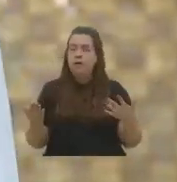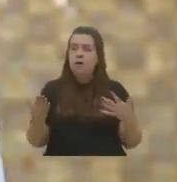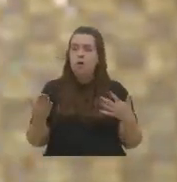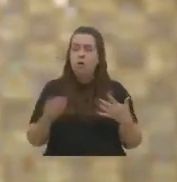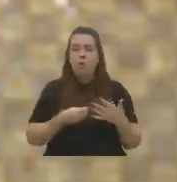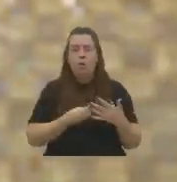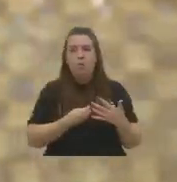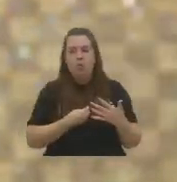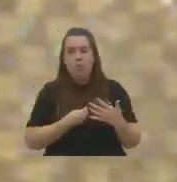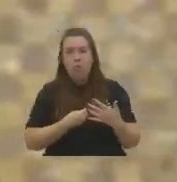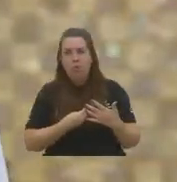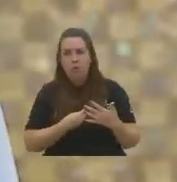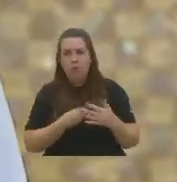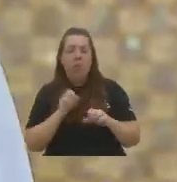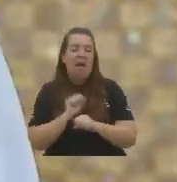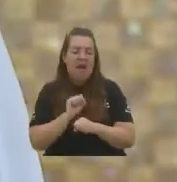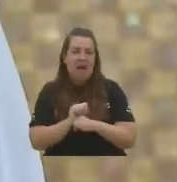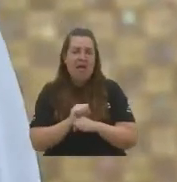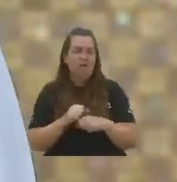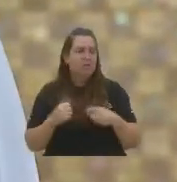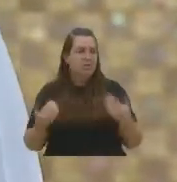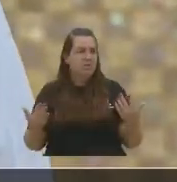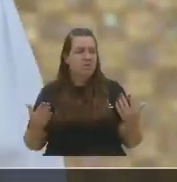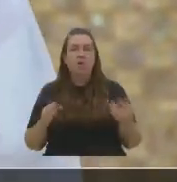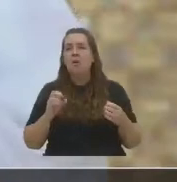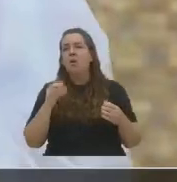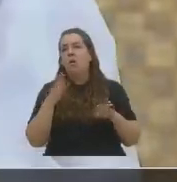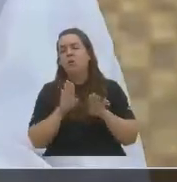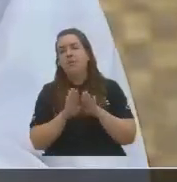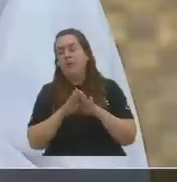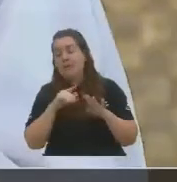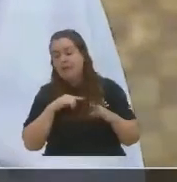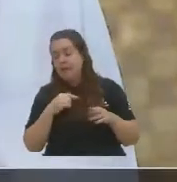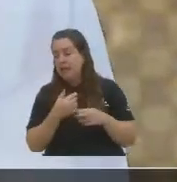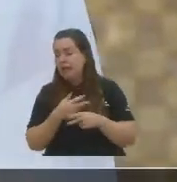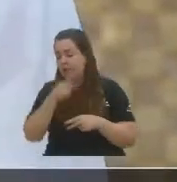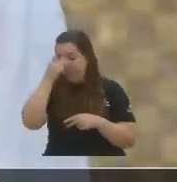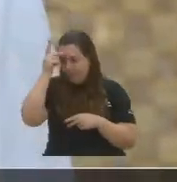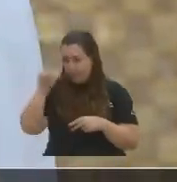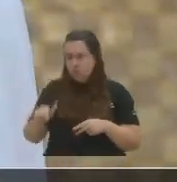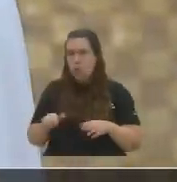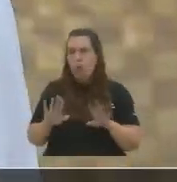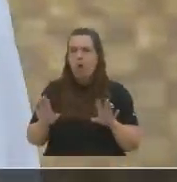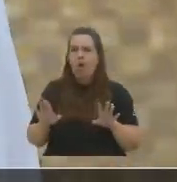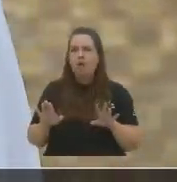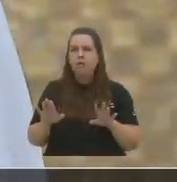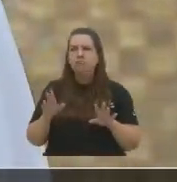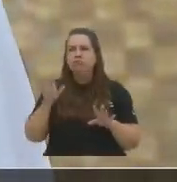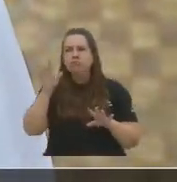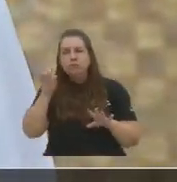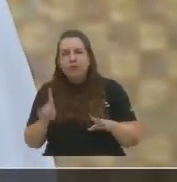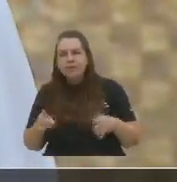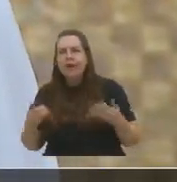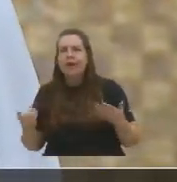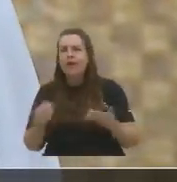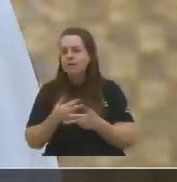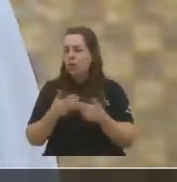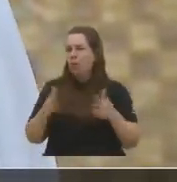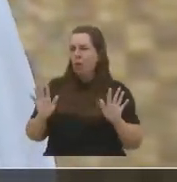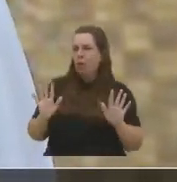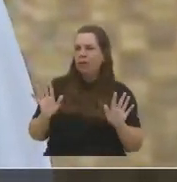estar obstaculizado, ou ter alguém com alguma especialidade na família.